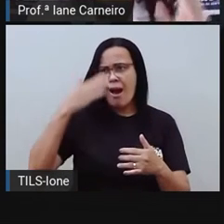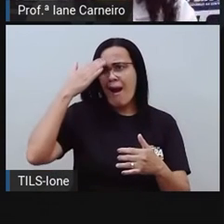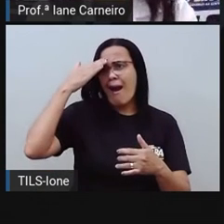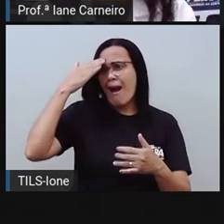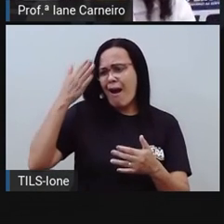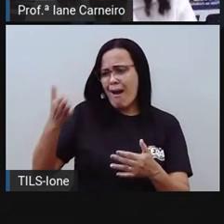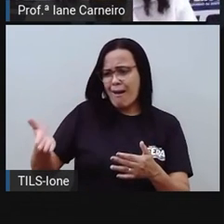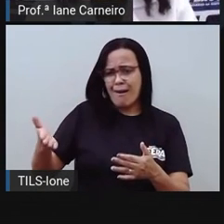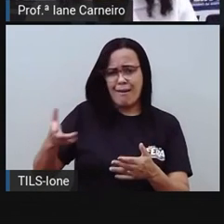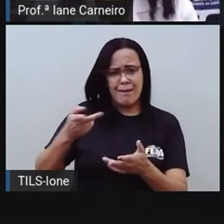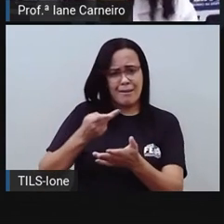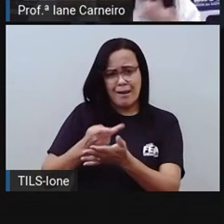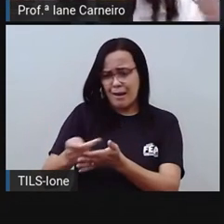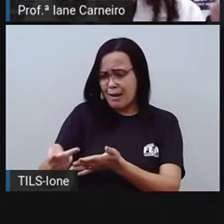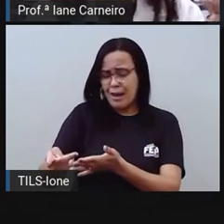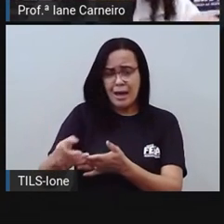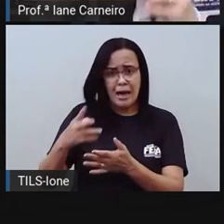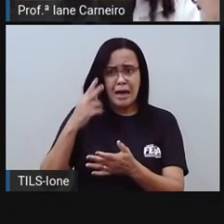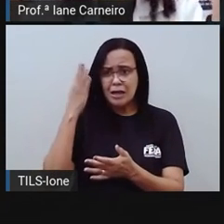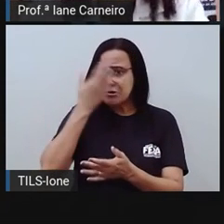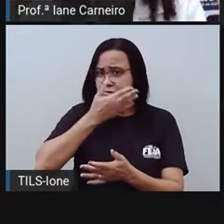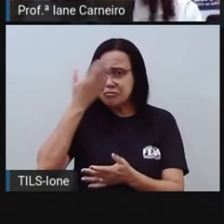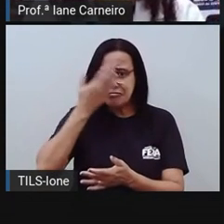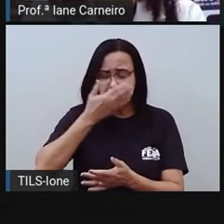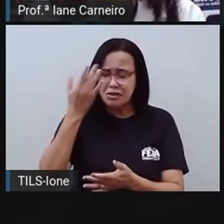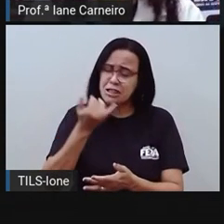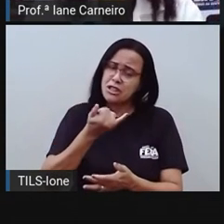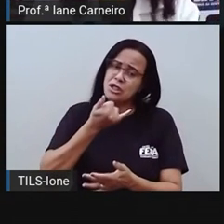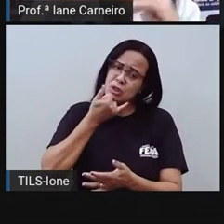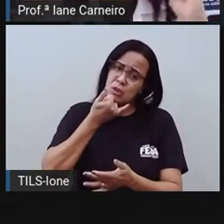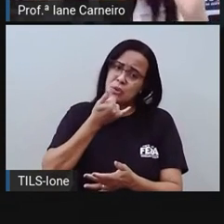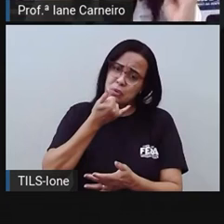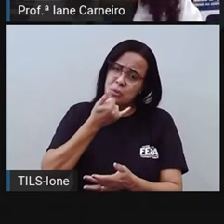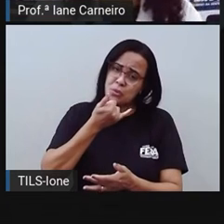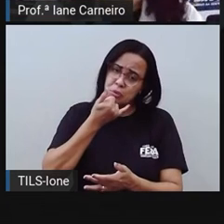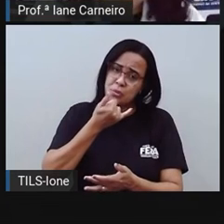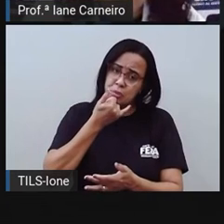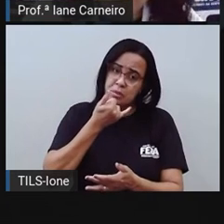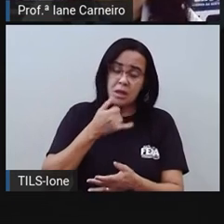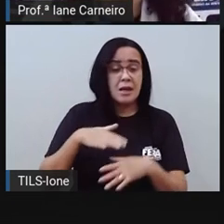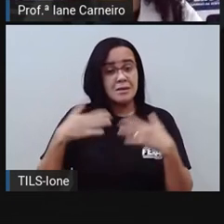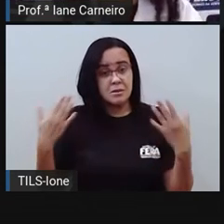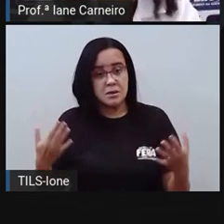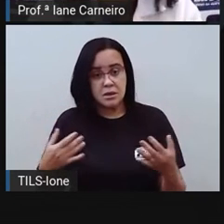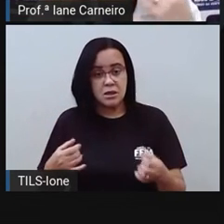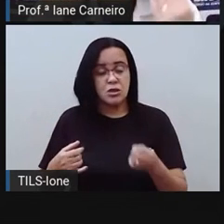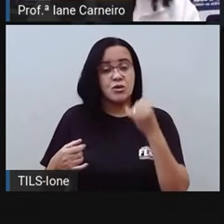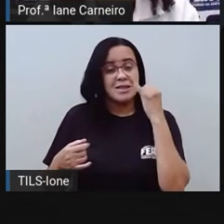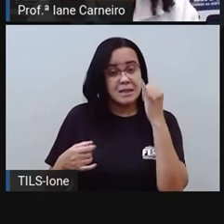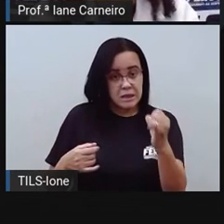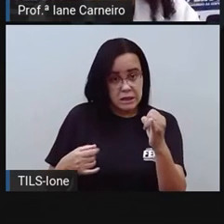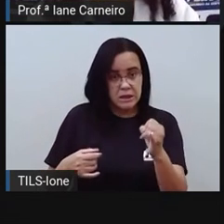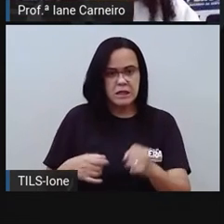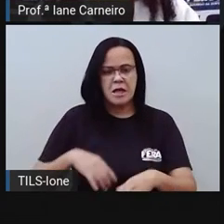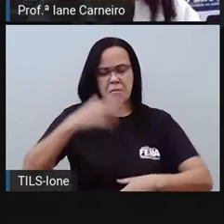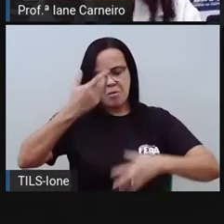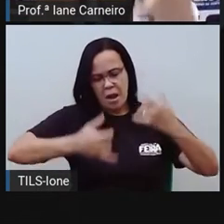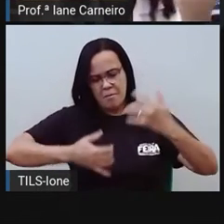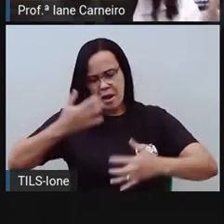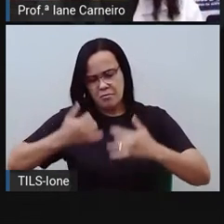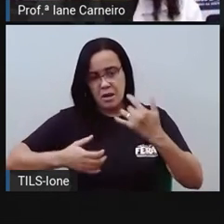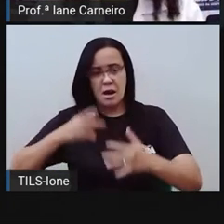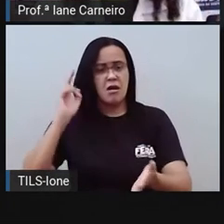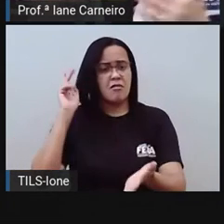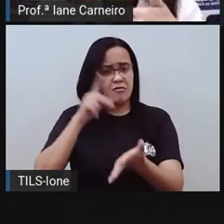querer, não foi porque eu quis. Eu tenho certeza que se você explicar, né, falar tudo de verdade, e dizer que você se arrependeu,